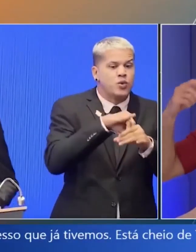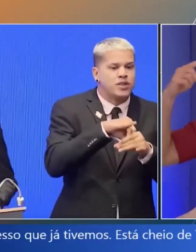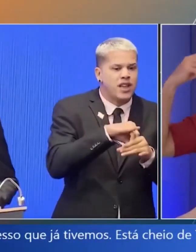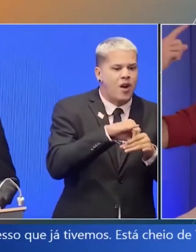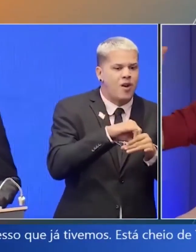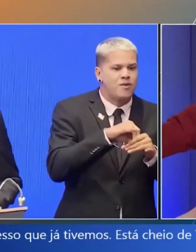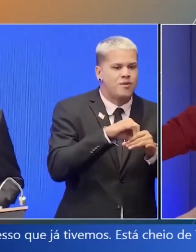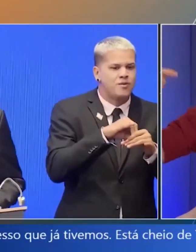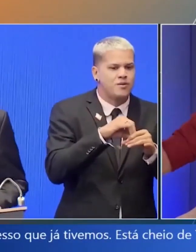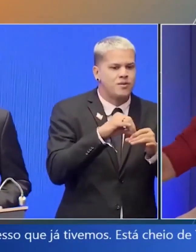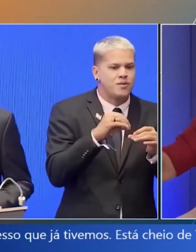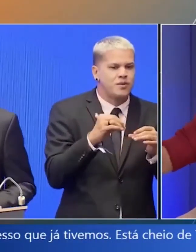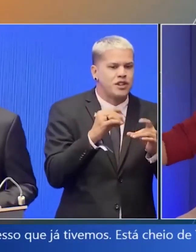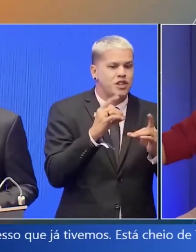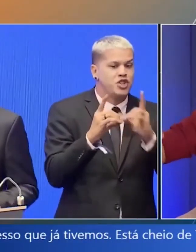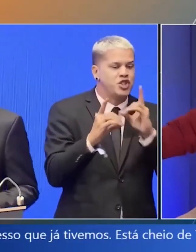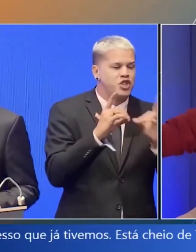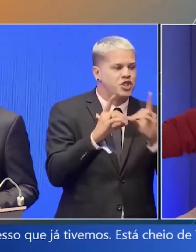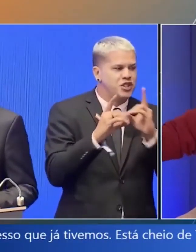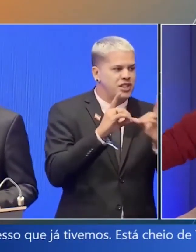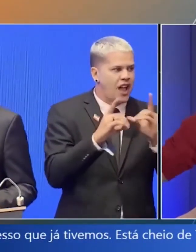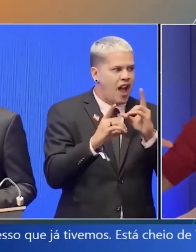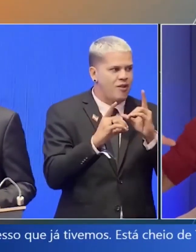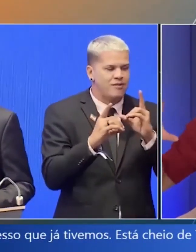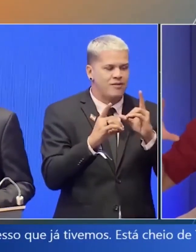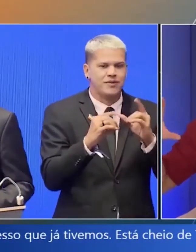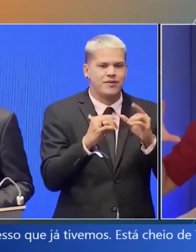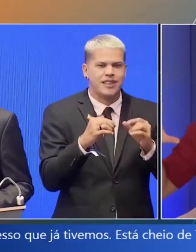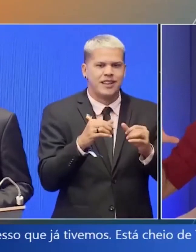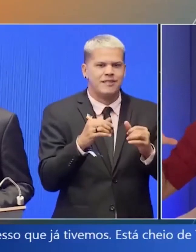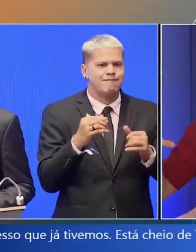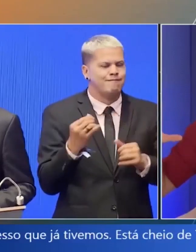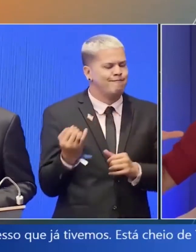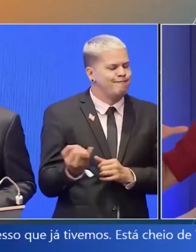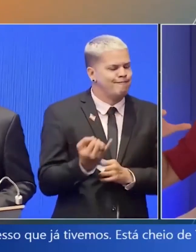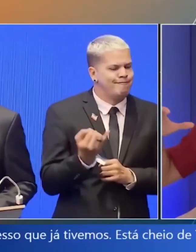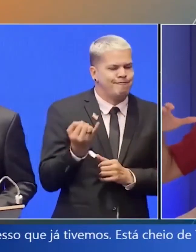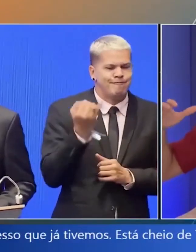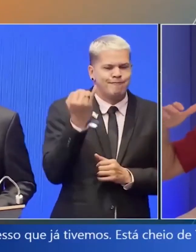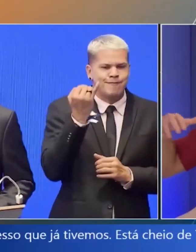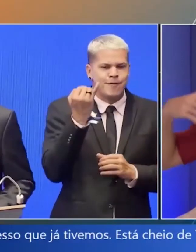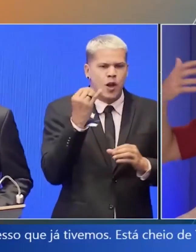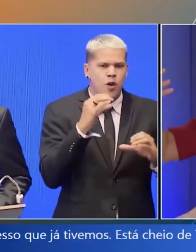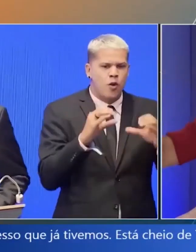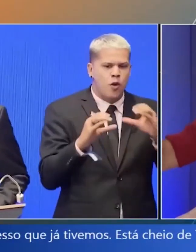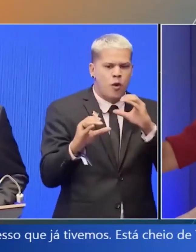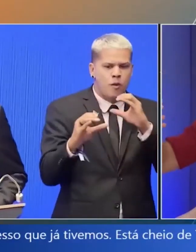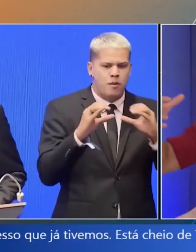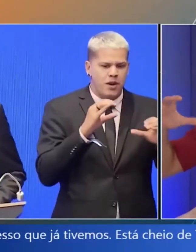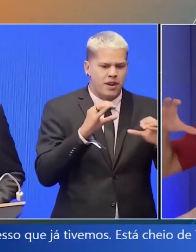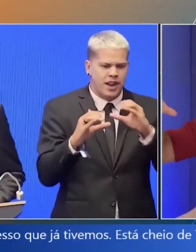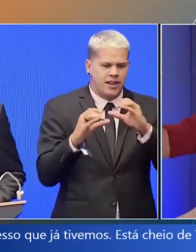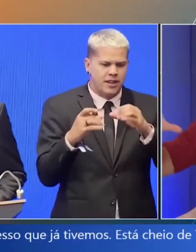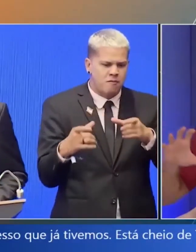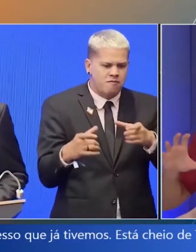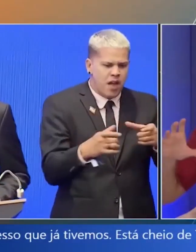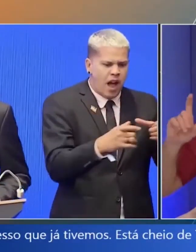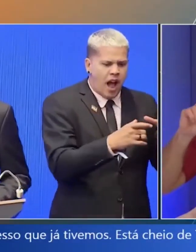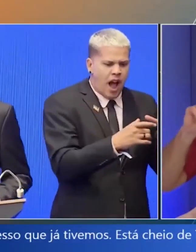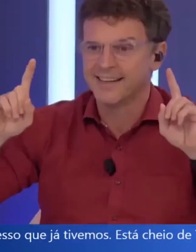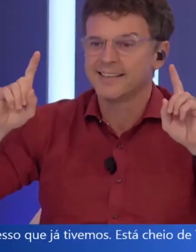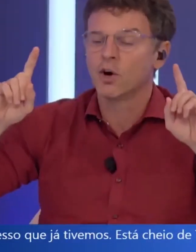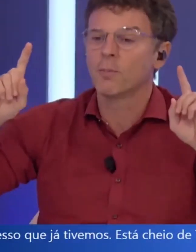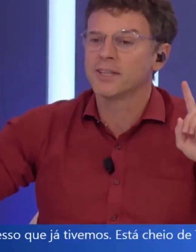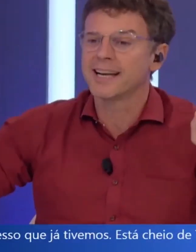usar o poder defendendo os seus grupos, os grupos que eles representam, os seus grupos de